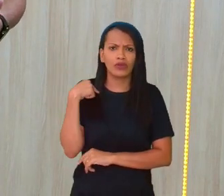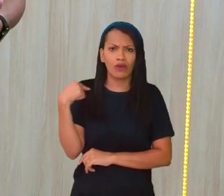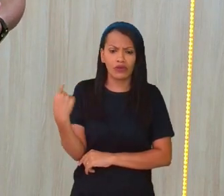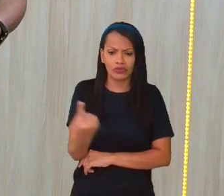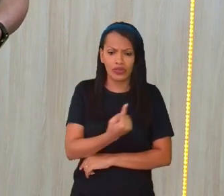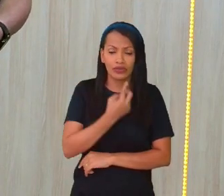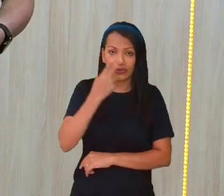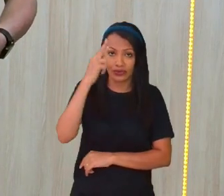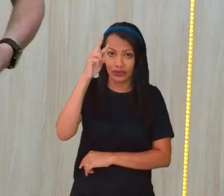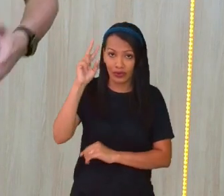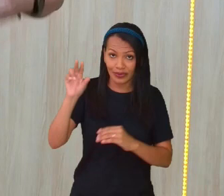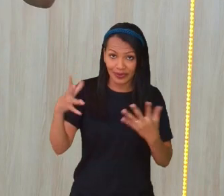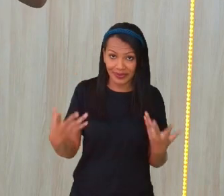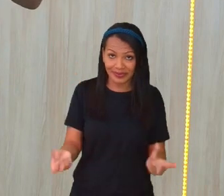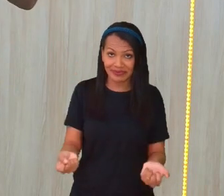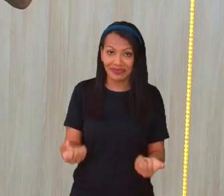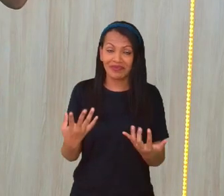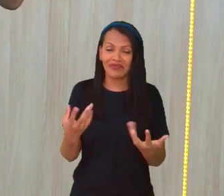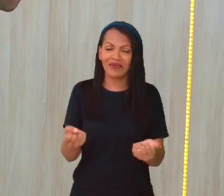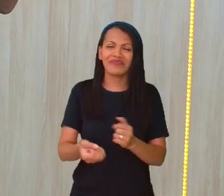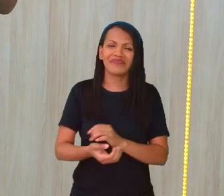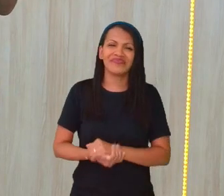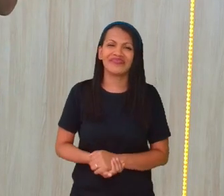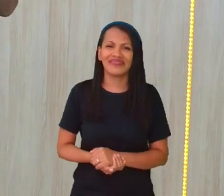história. De boa? Então vamos lá? Qual é?